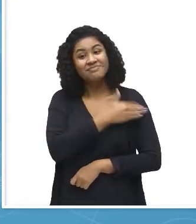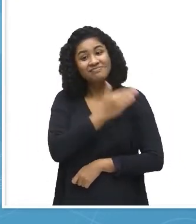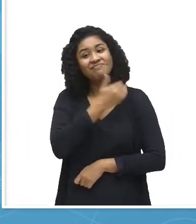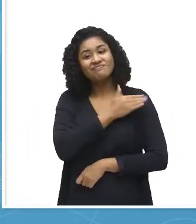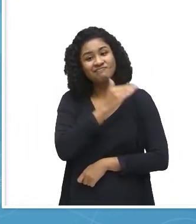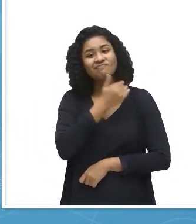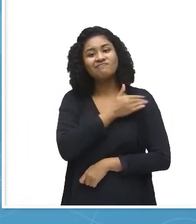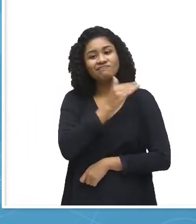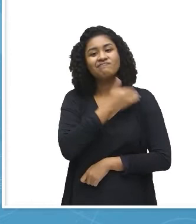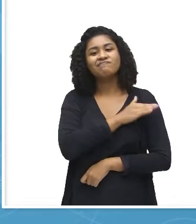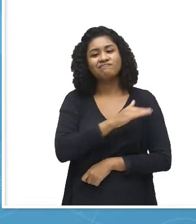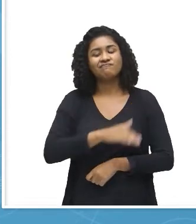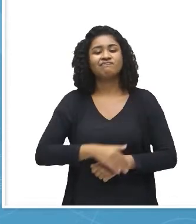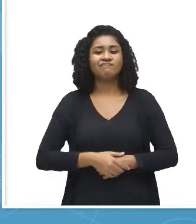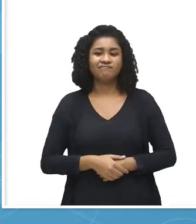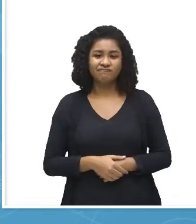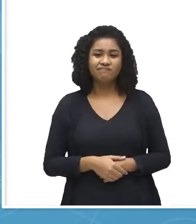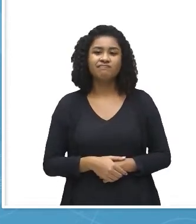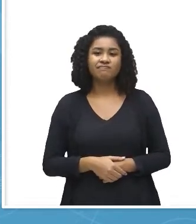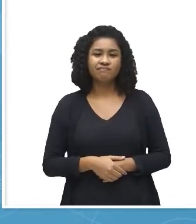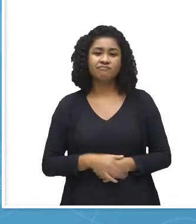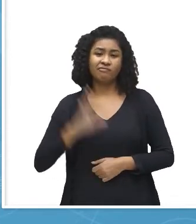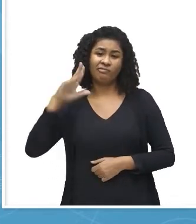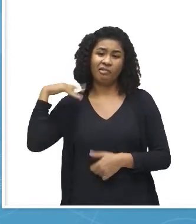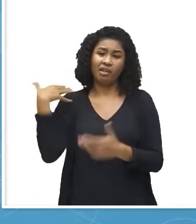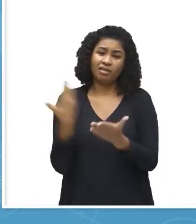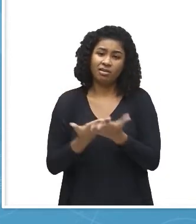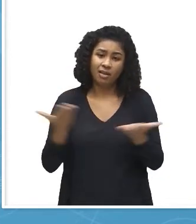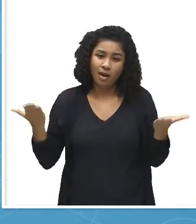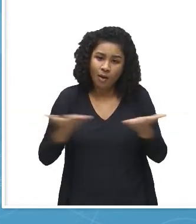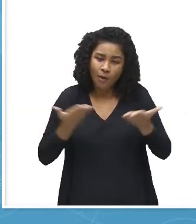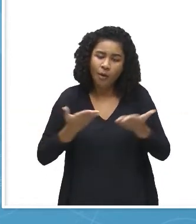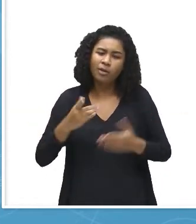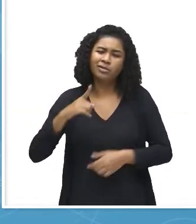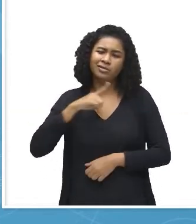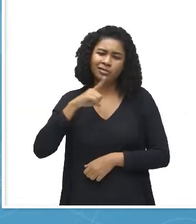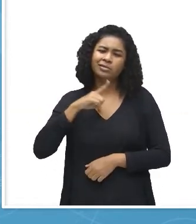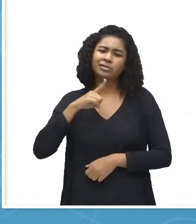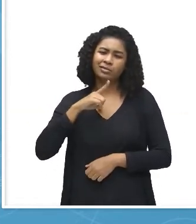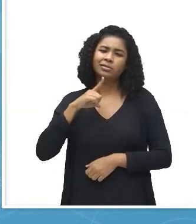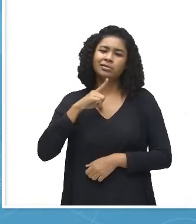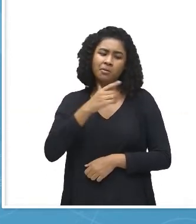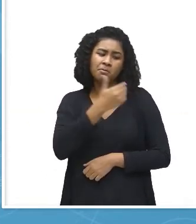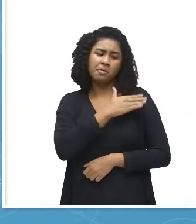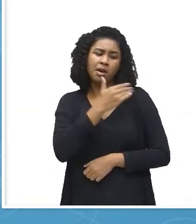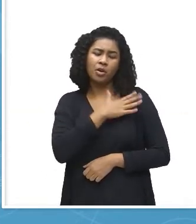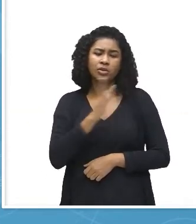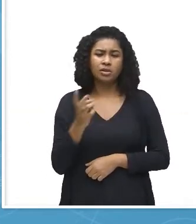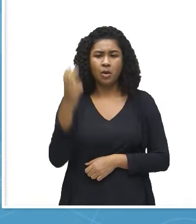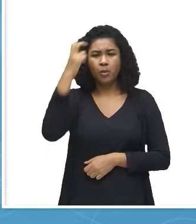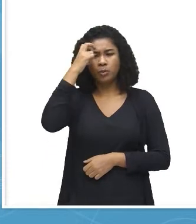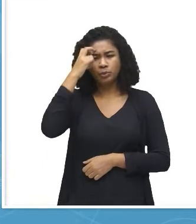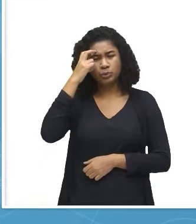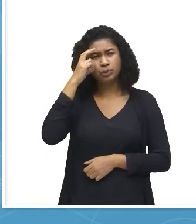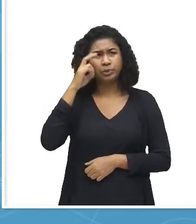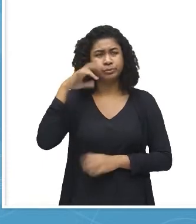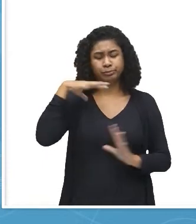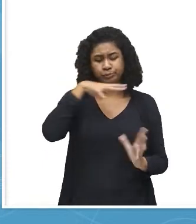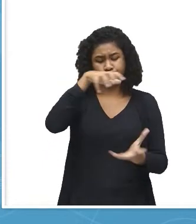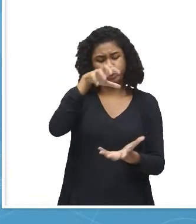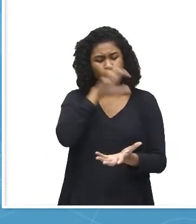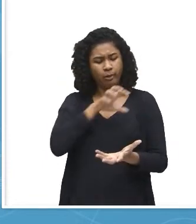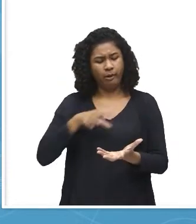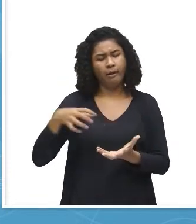que também, de certa forma, respinga até os dias de hoje no preconceito cultural que existe ainda em todos os lugares do mundo.